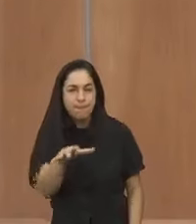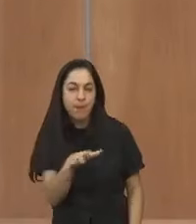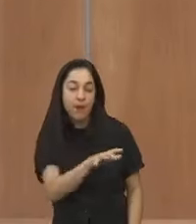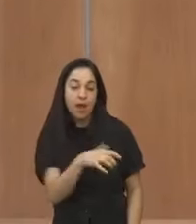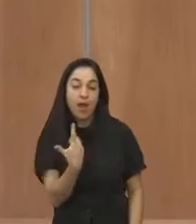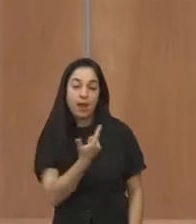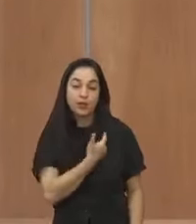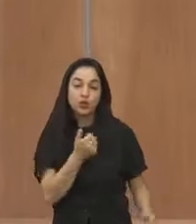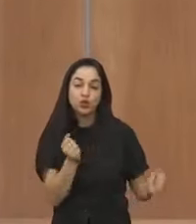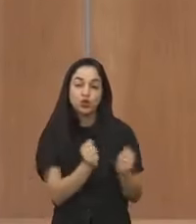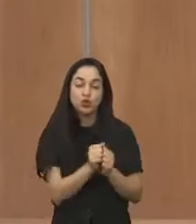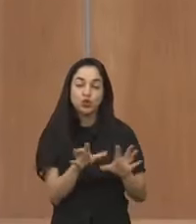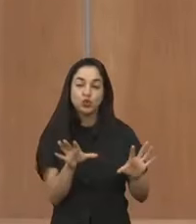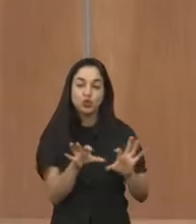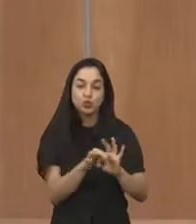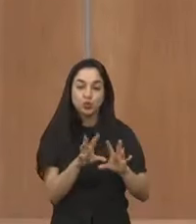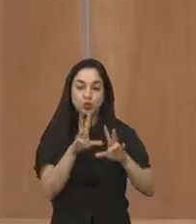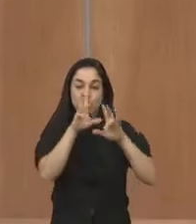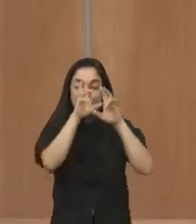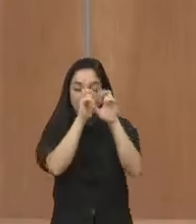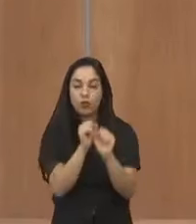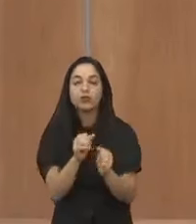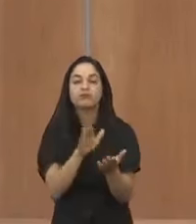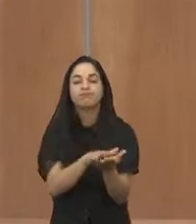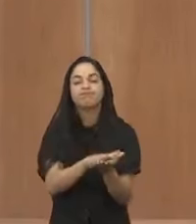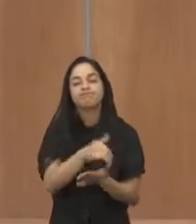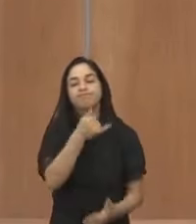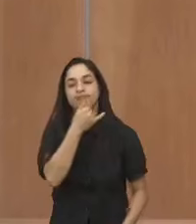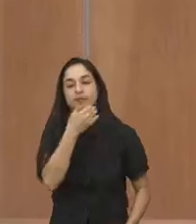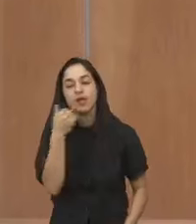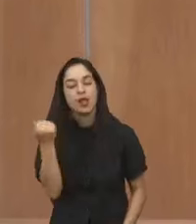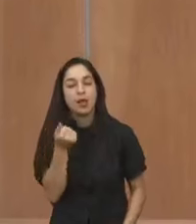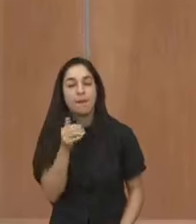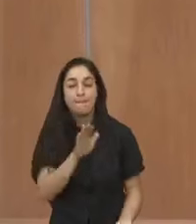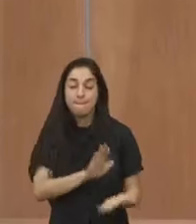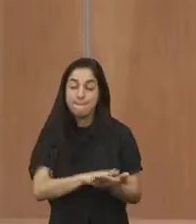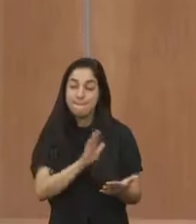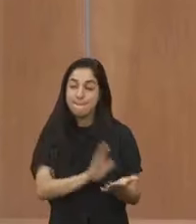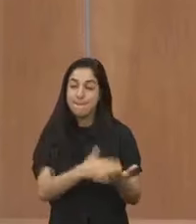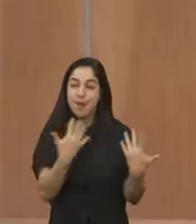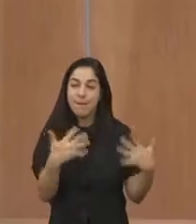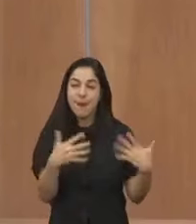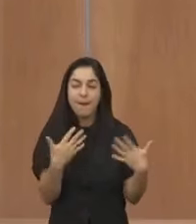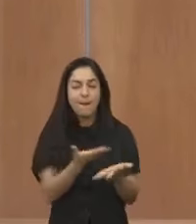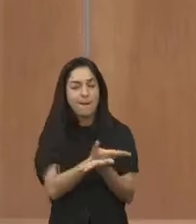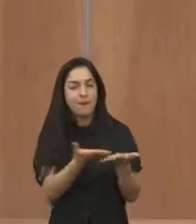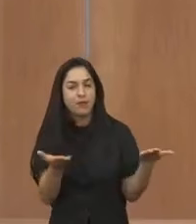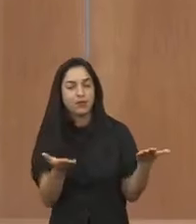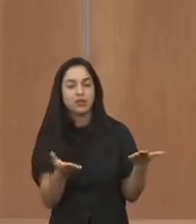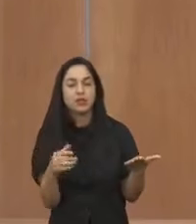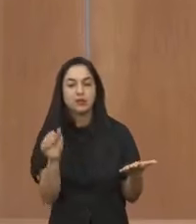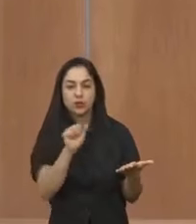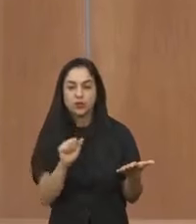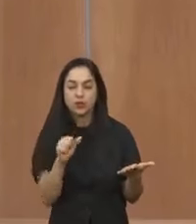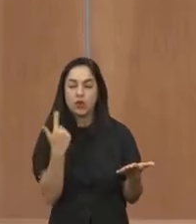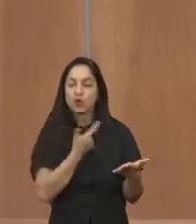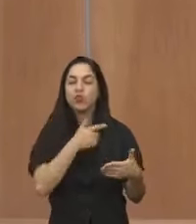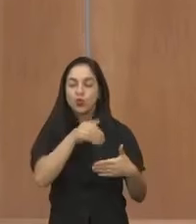nós possamos construir uma Jacareí diferente para todos. Parabéns a vocês da associação, conte conosco, conte com o nosso voto. Muito obrigado.